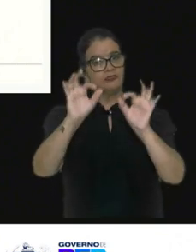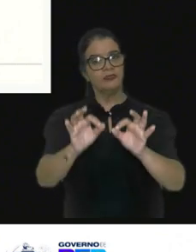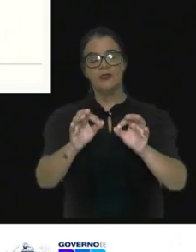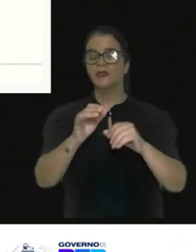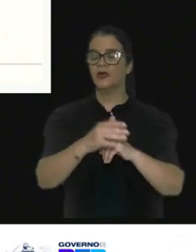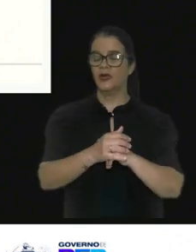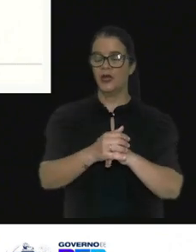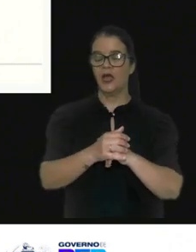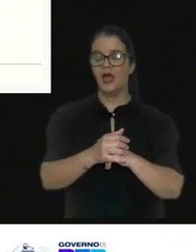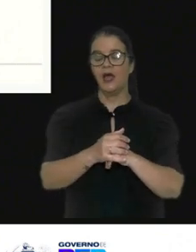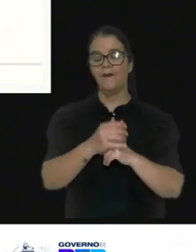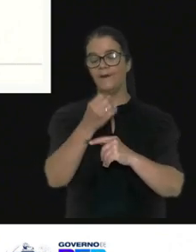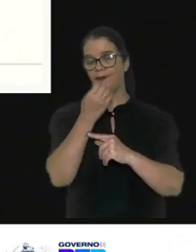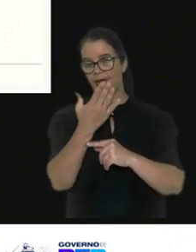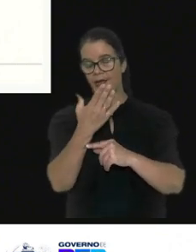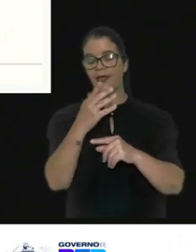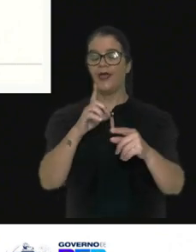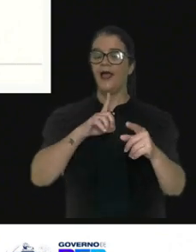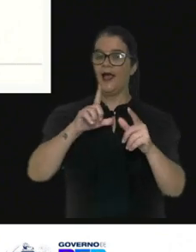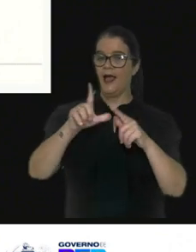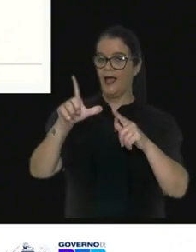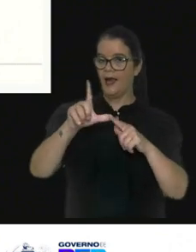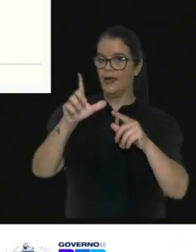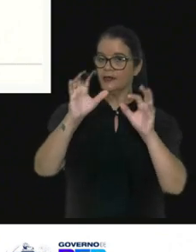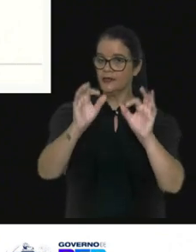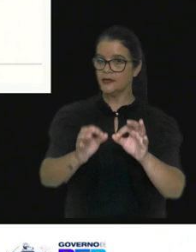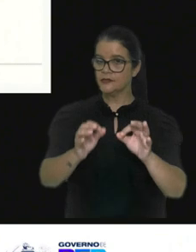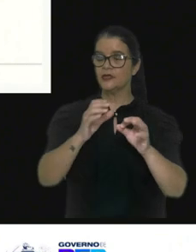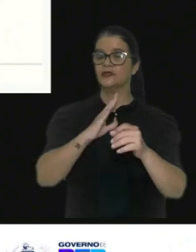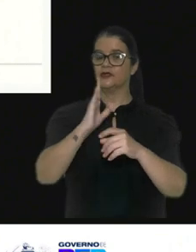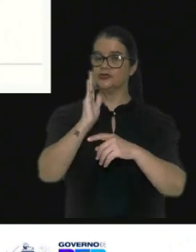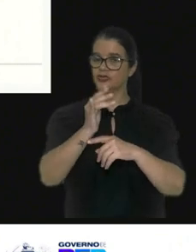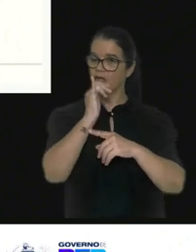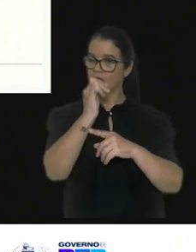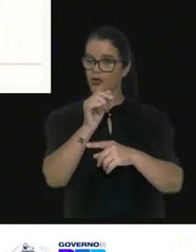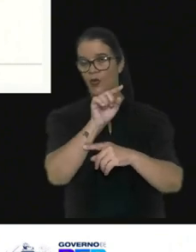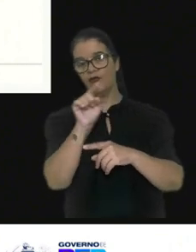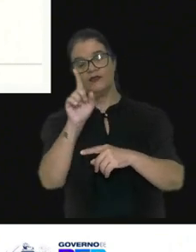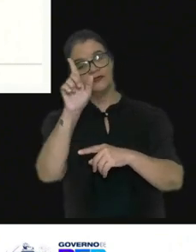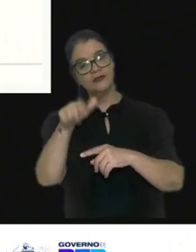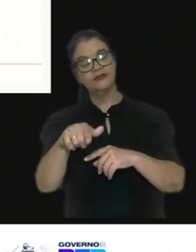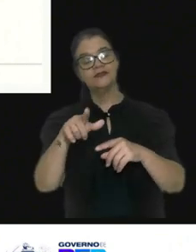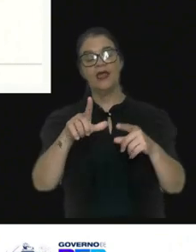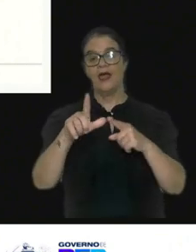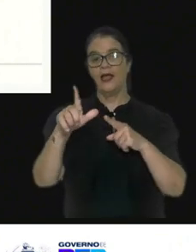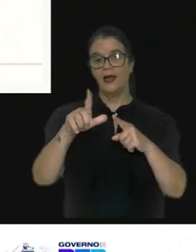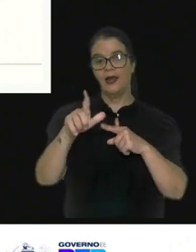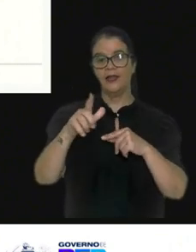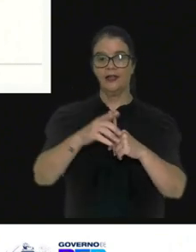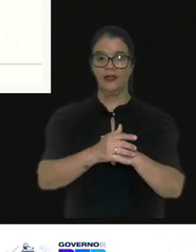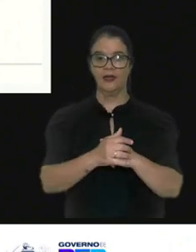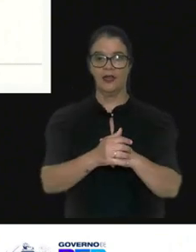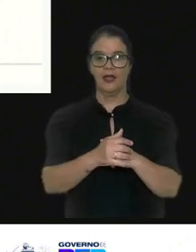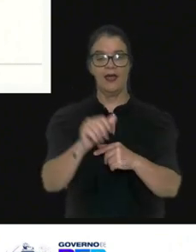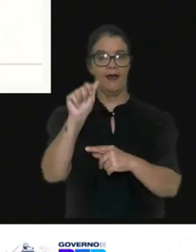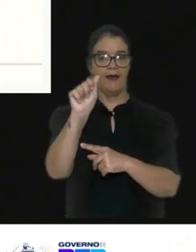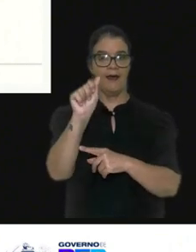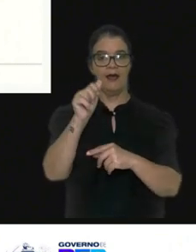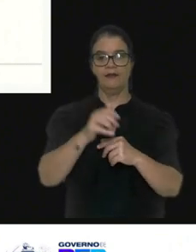a alternativa correta de antemão já de vocês é a letra A.